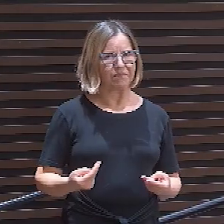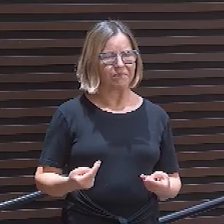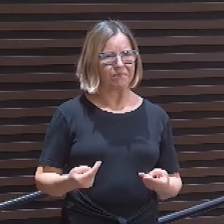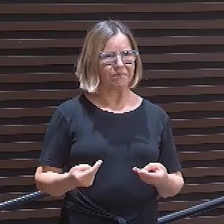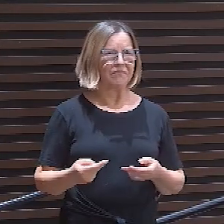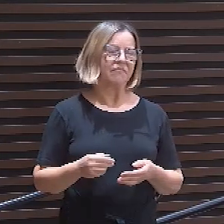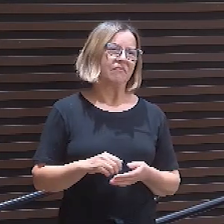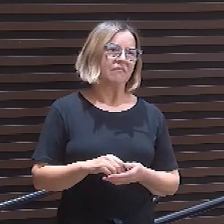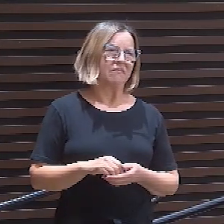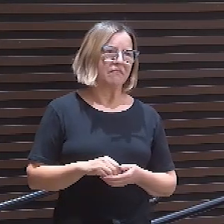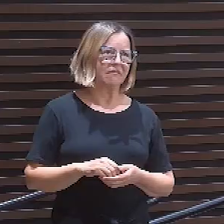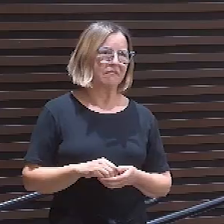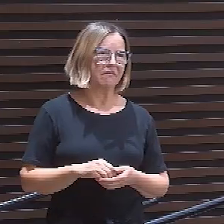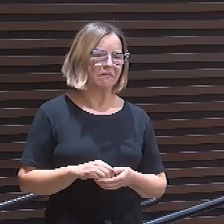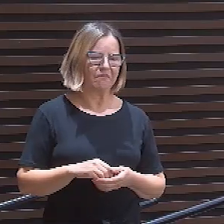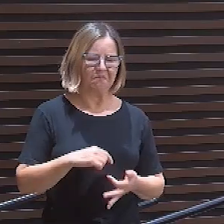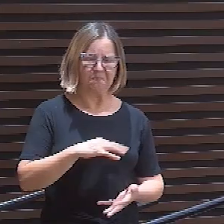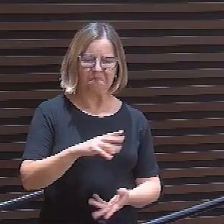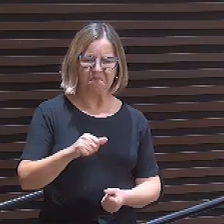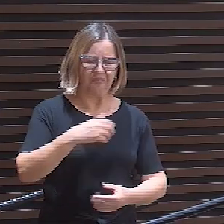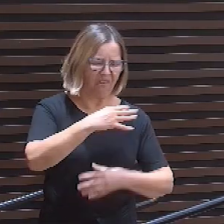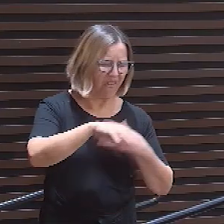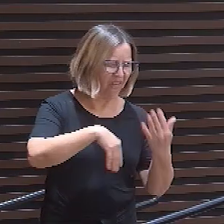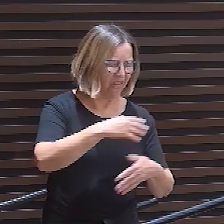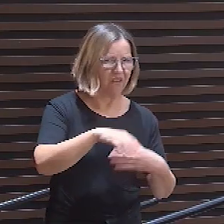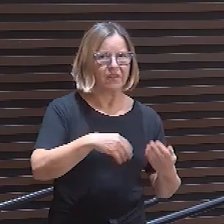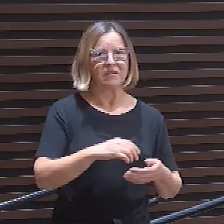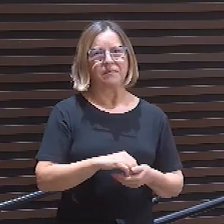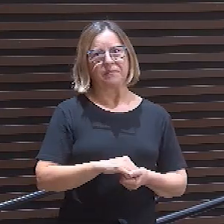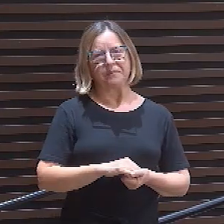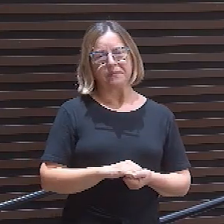em descambo.